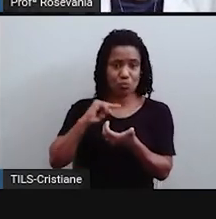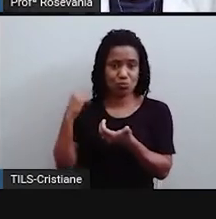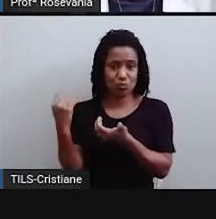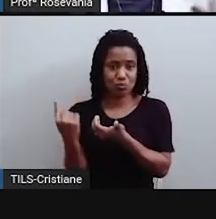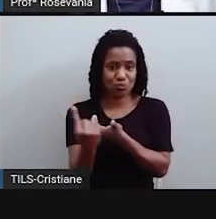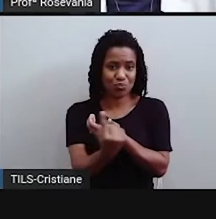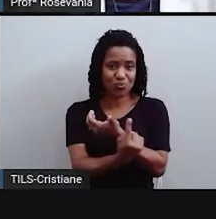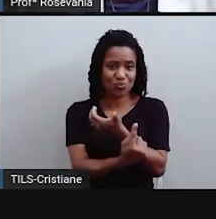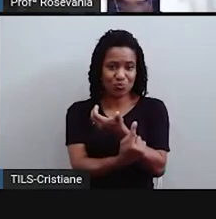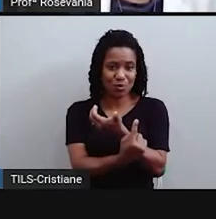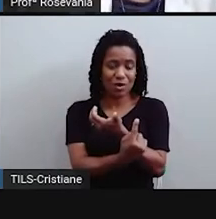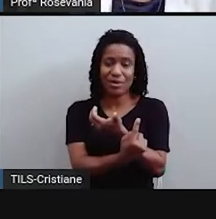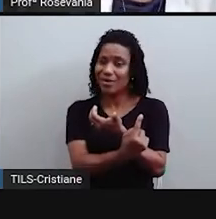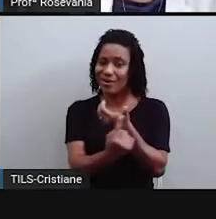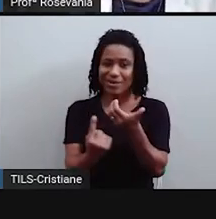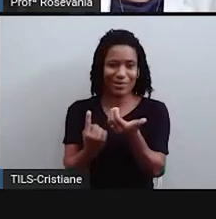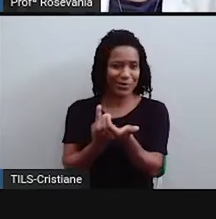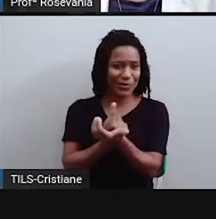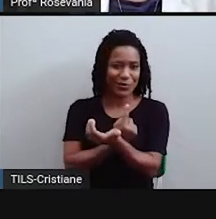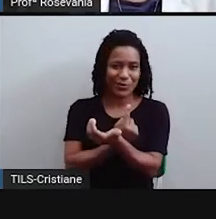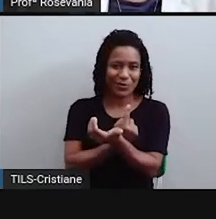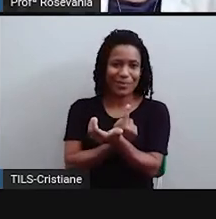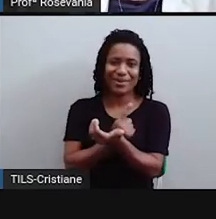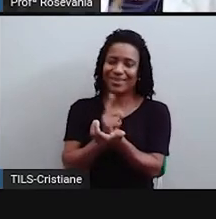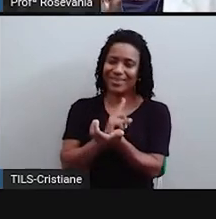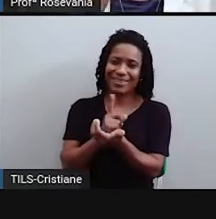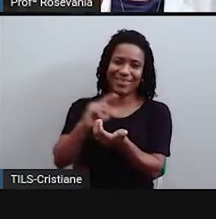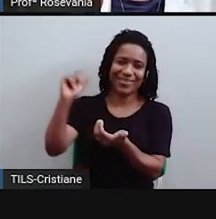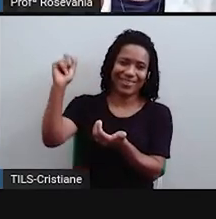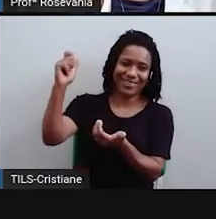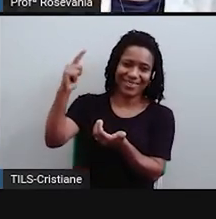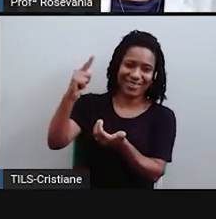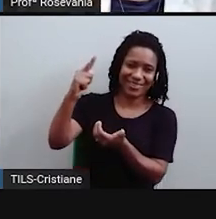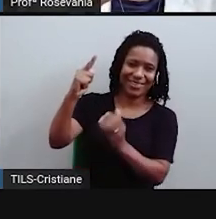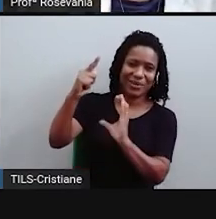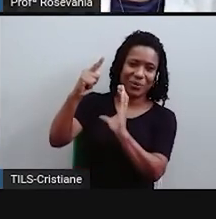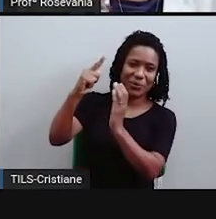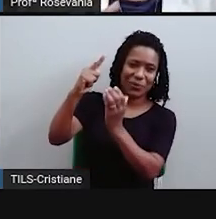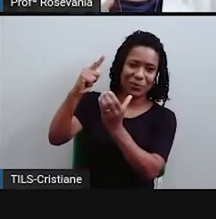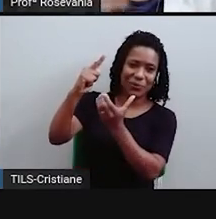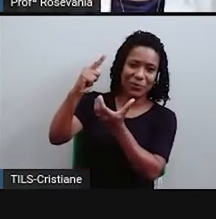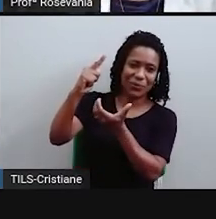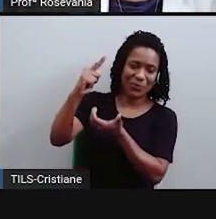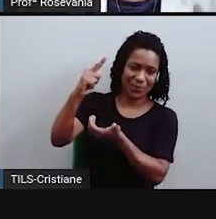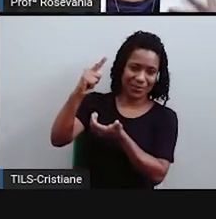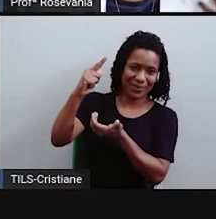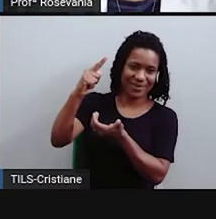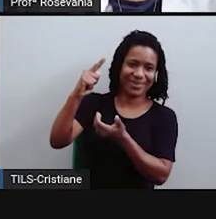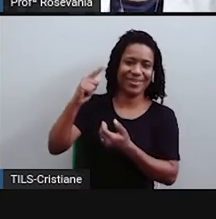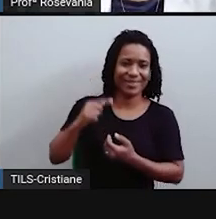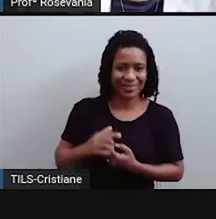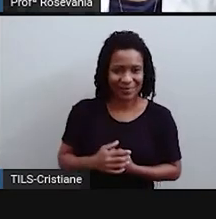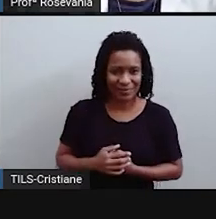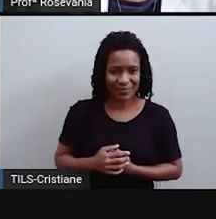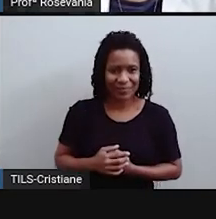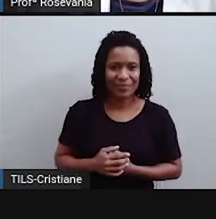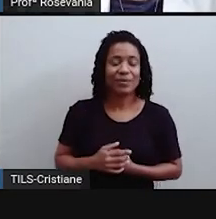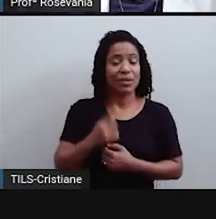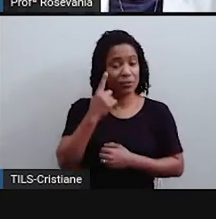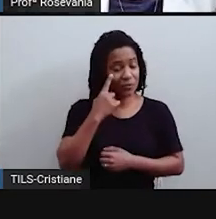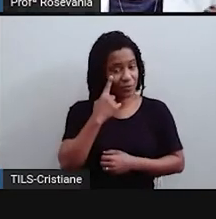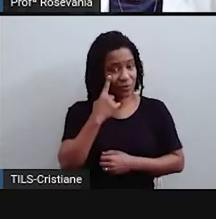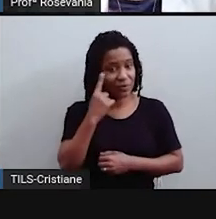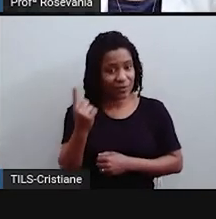translação, que a gente vai falar daqui algumas aulinhas mais à frente. E mais esse que dá para essa questão do amanhecer e o anoitecer todo